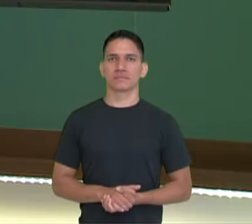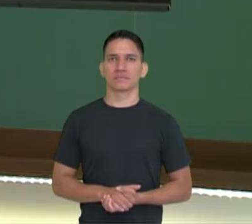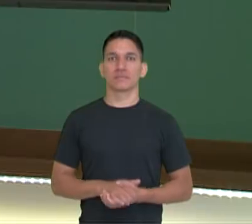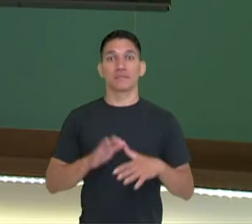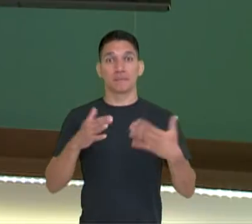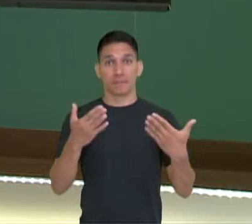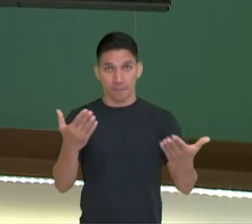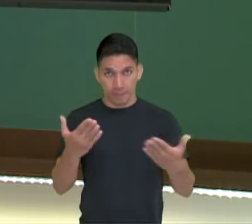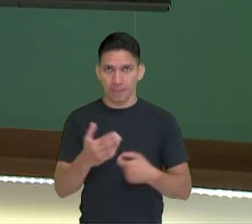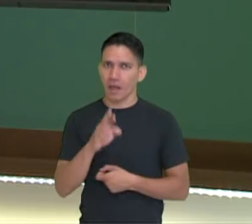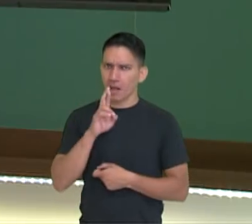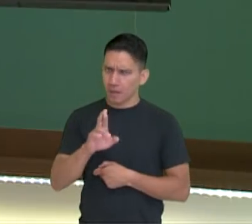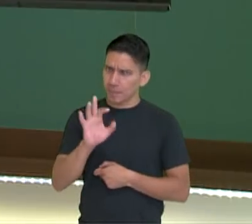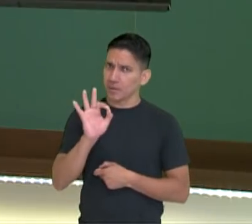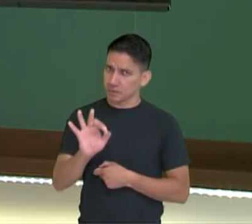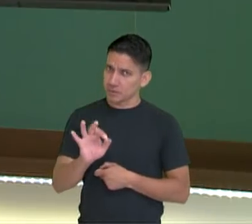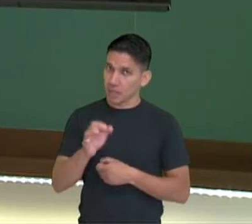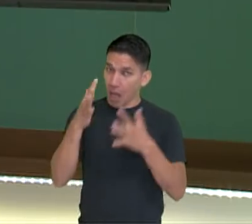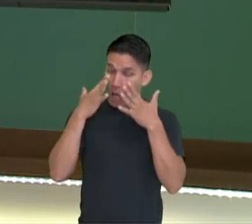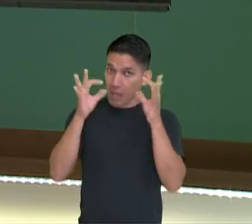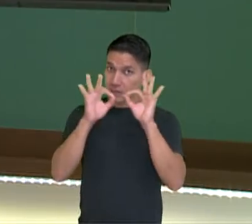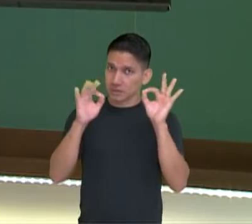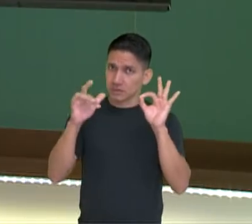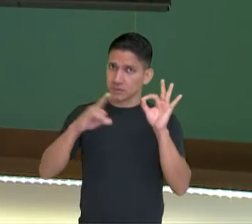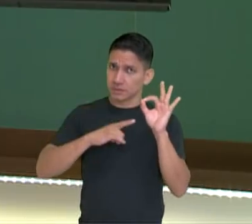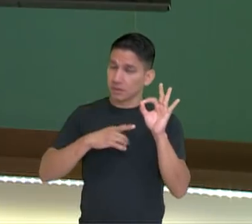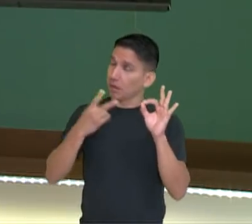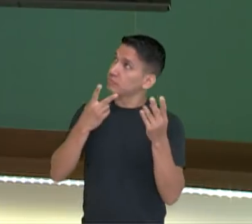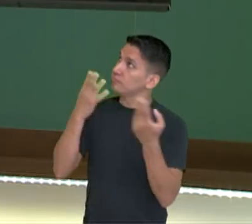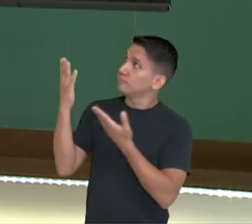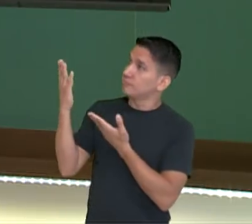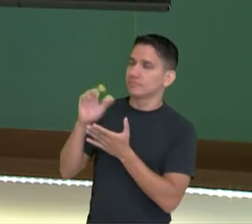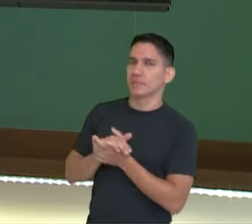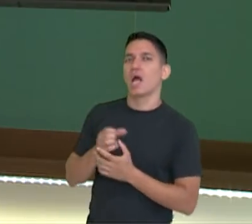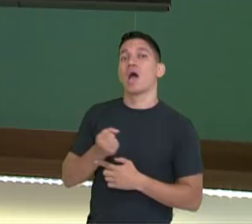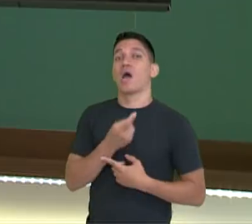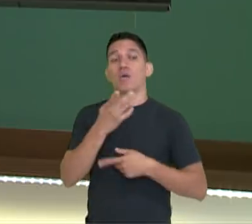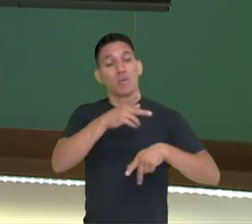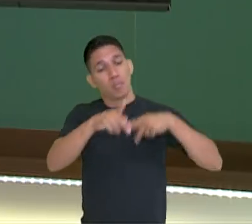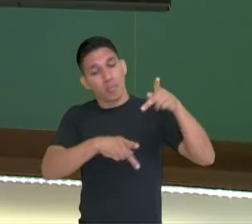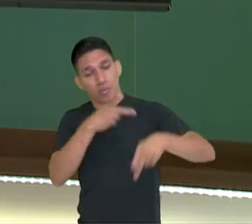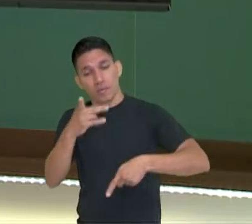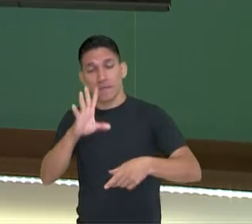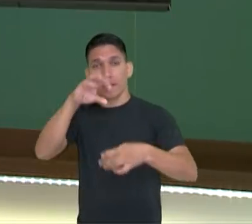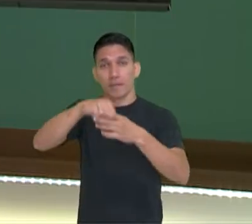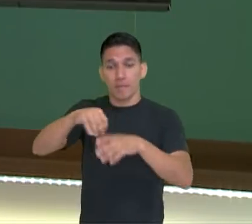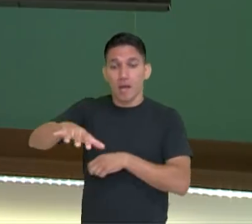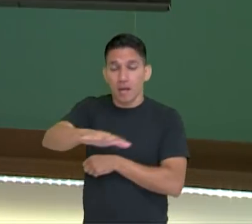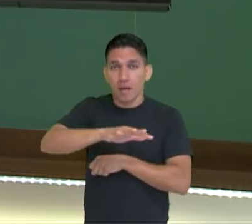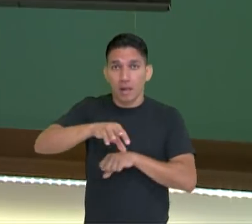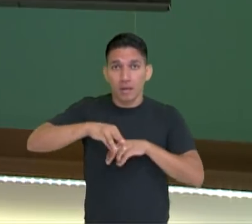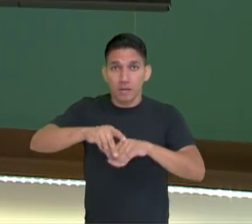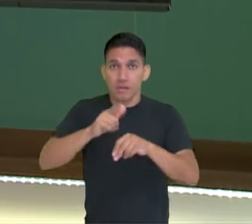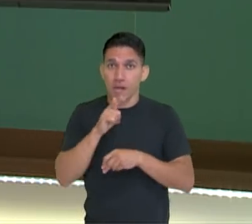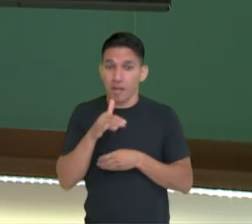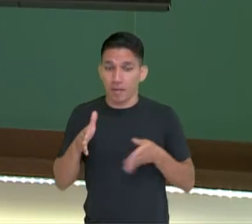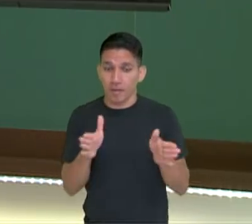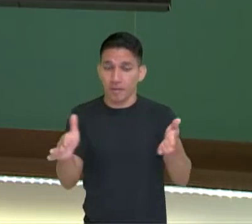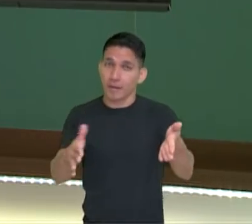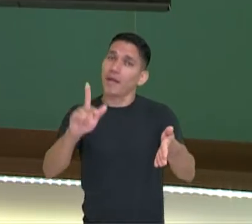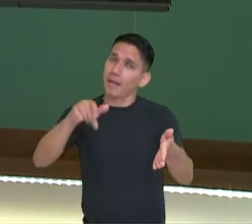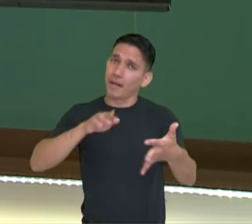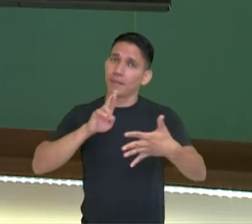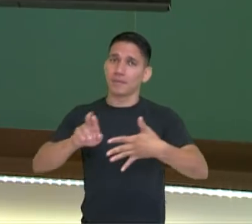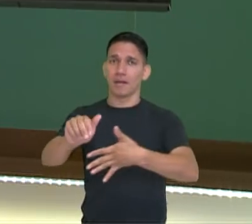Então, pessoal, responderam, prestaram bem atenção. Então, alguns povos que fizeram parte da civilização mesopotâmica são a letra